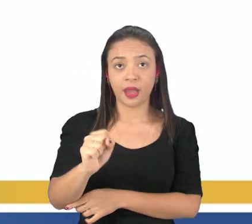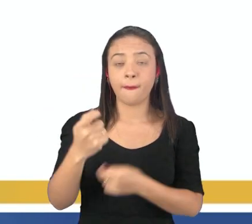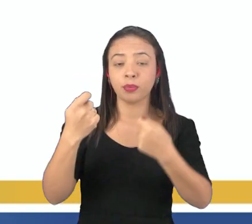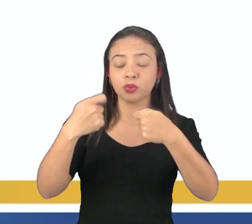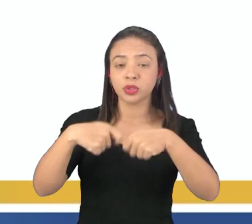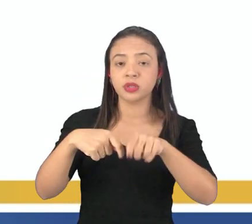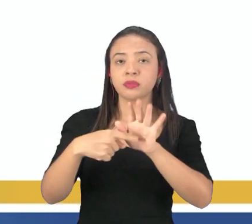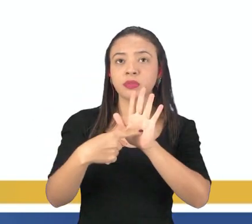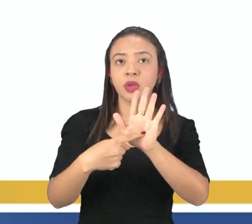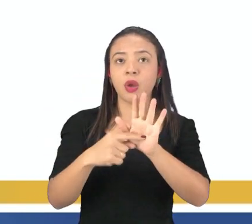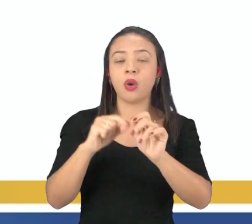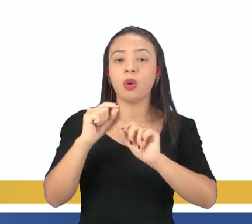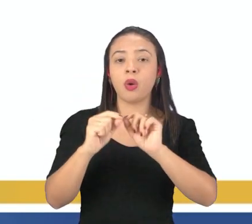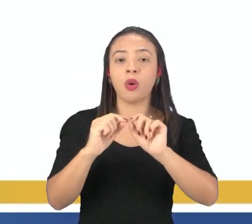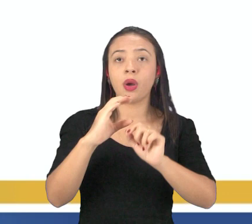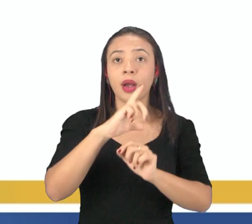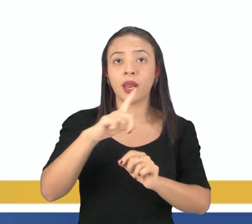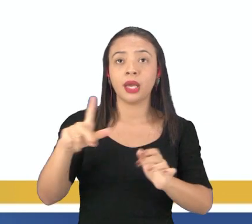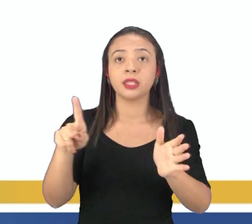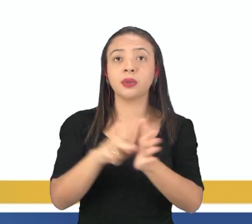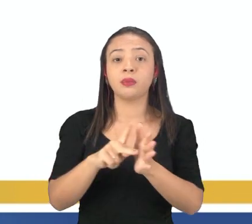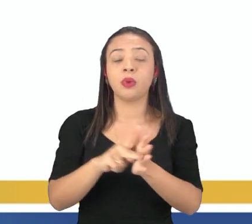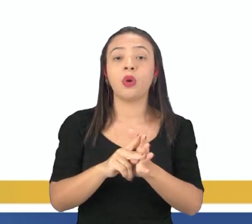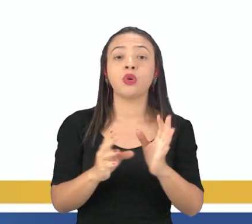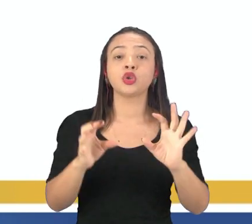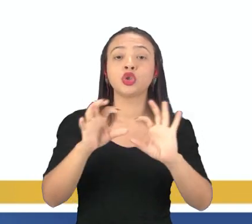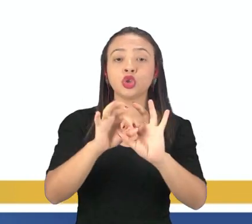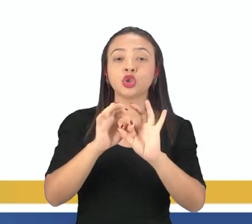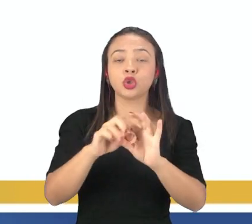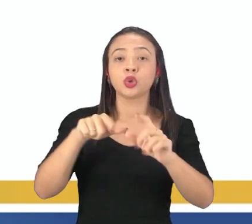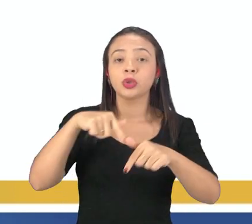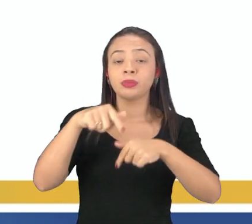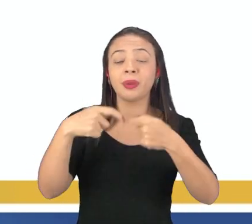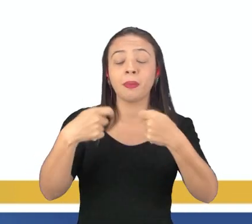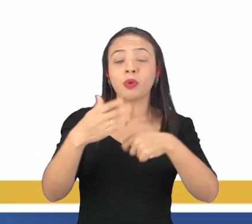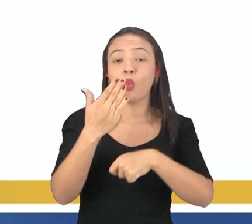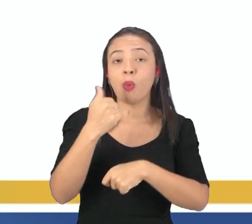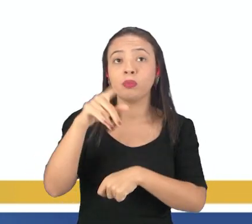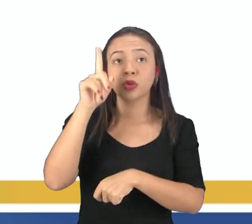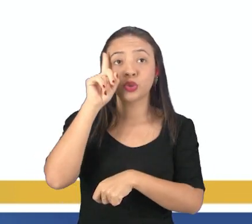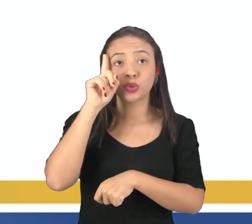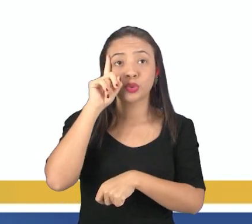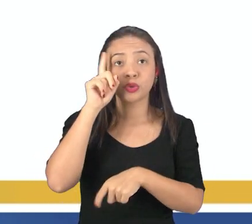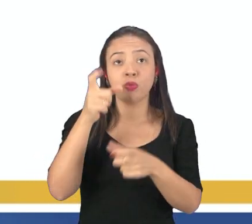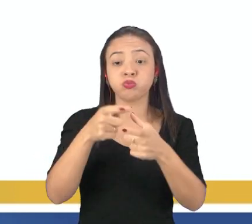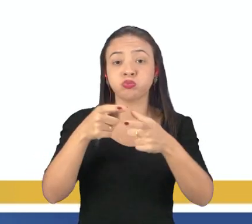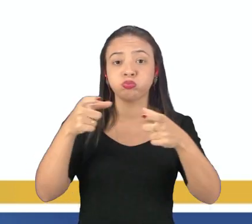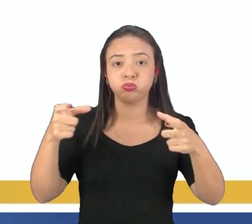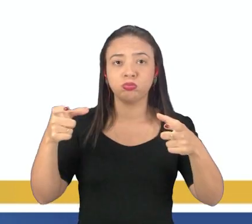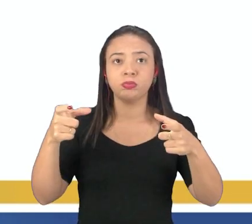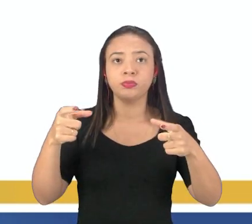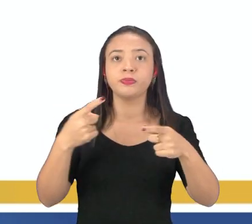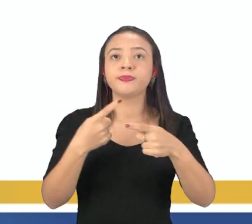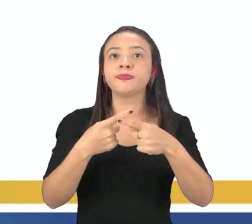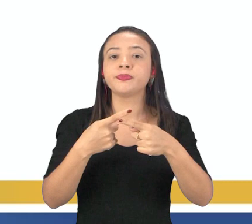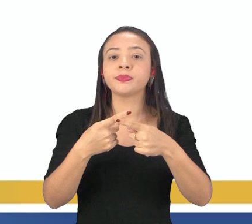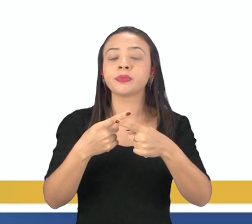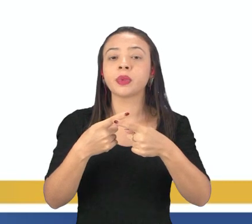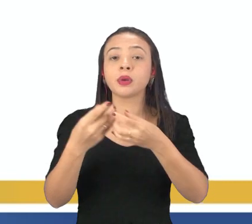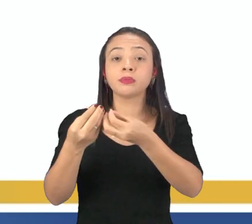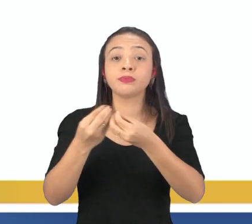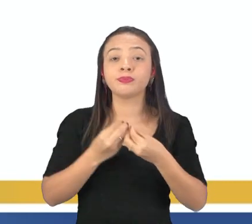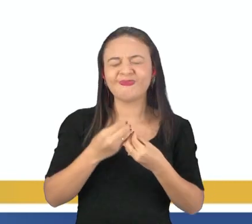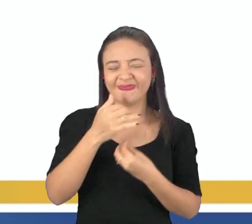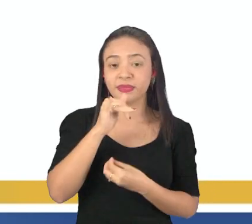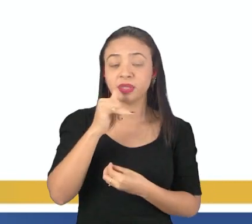ó: macronutrientes podem ser definidos como a classe de compostos químicos que devem ser consumidos diariamente e em